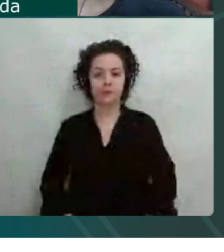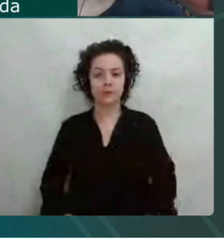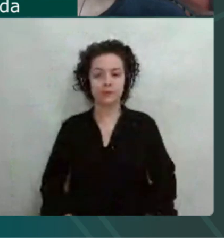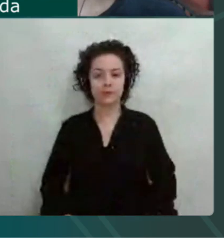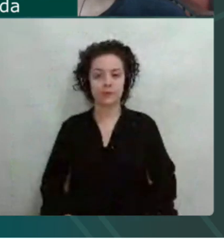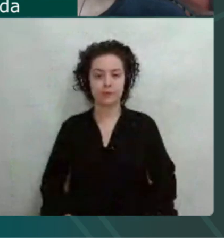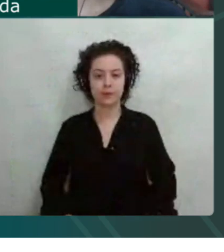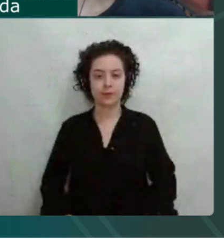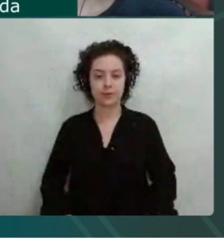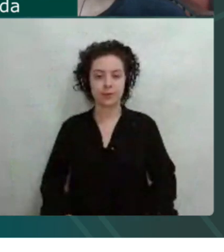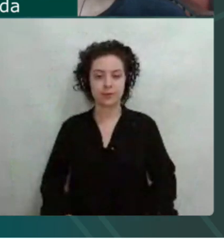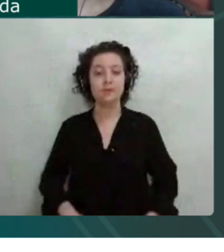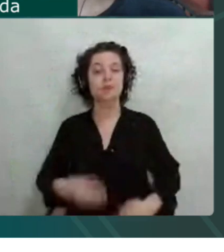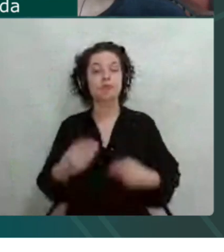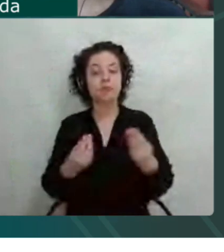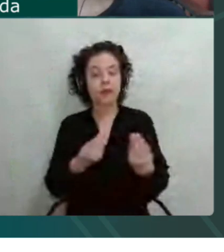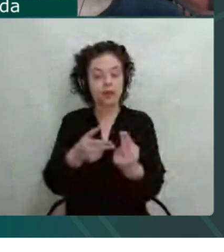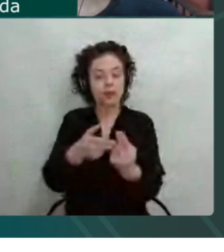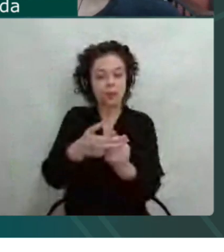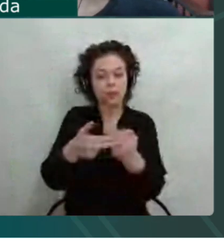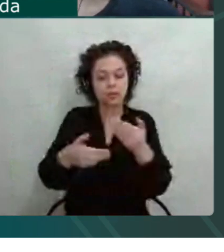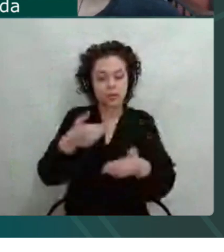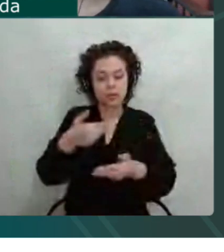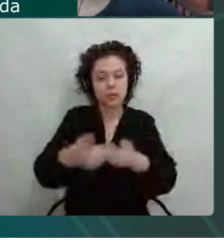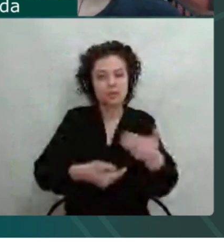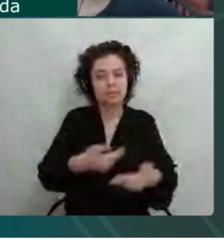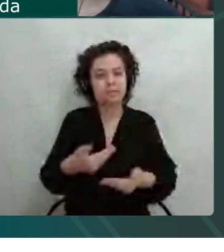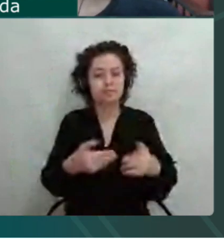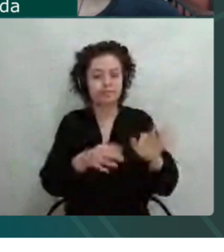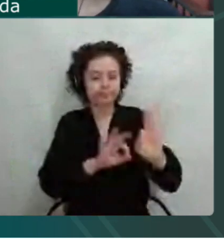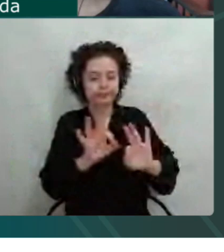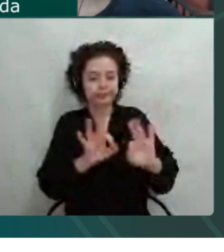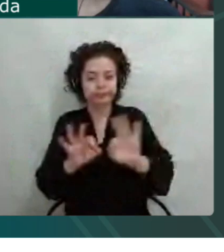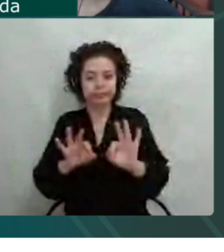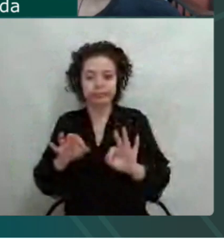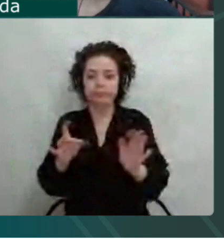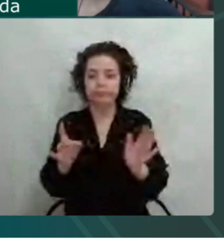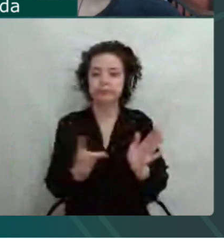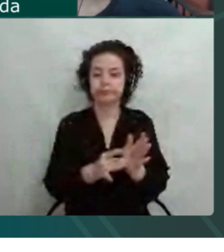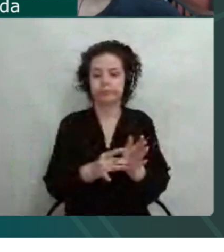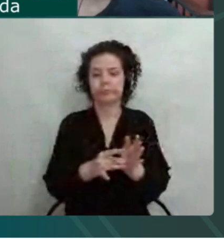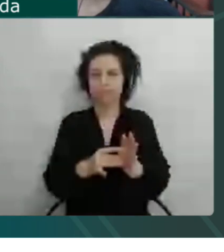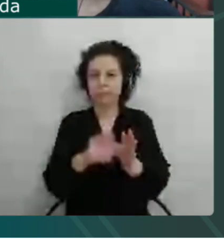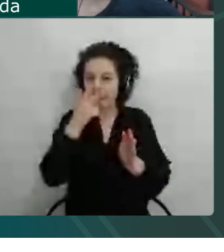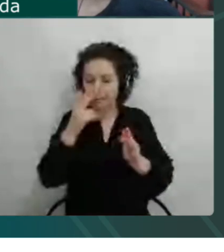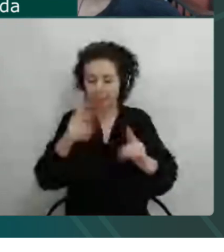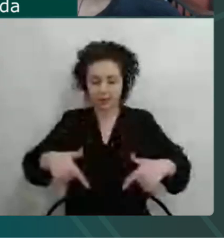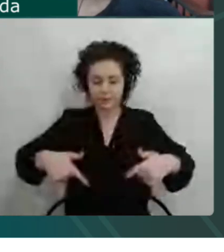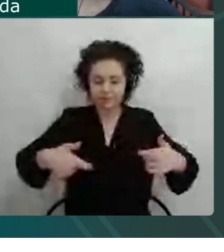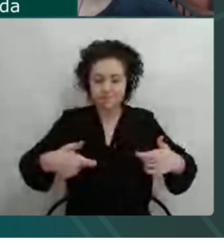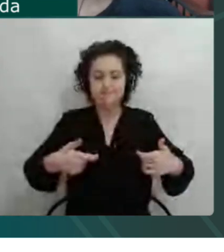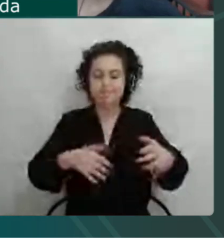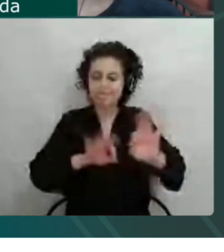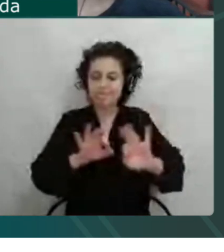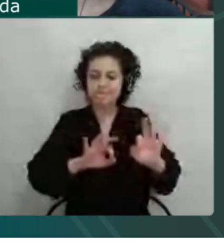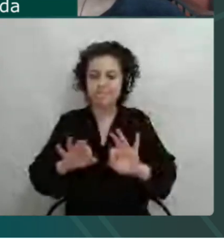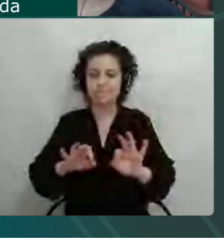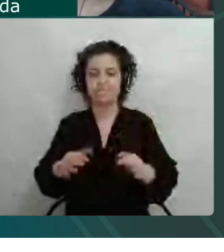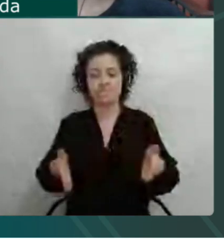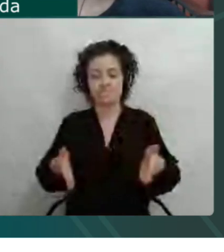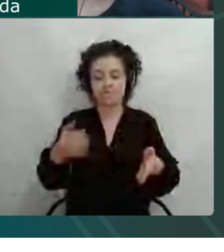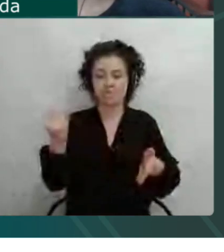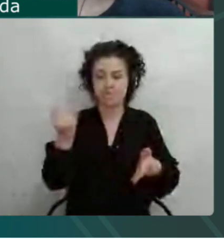Como o SUS tem sido capaz de se organizar numa verdadeira operação de guerra, digamos assim, num momento tão importante, e como